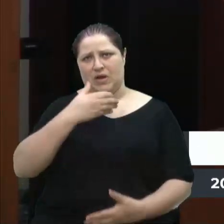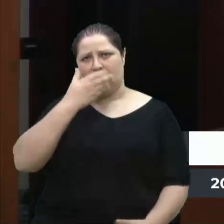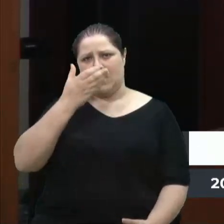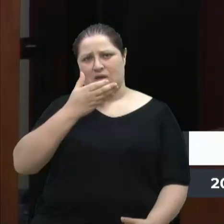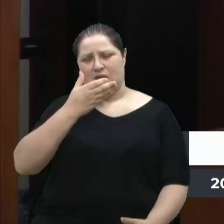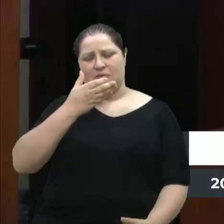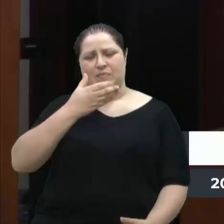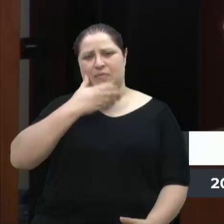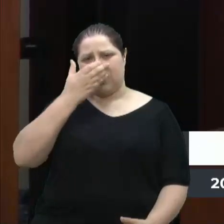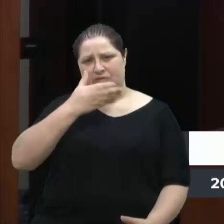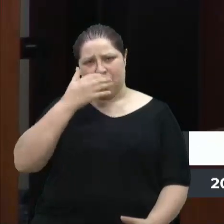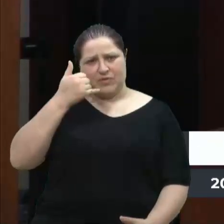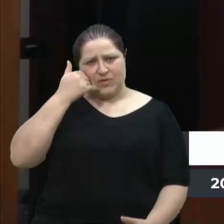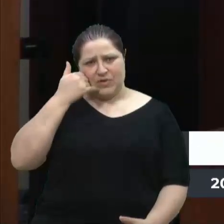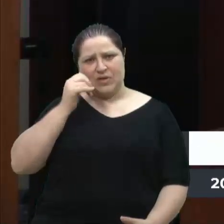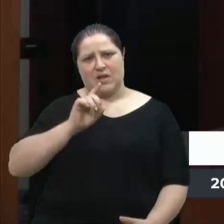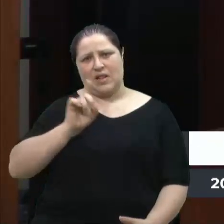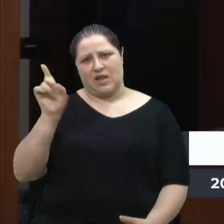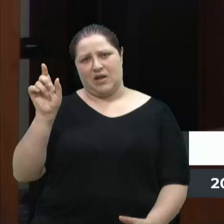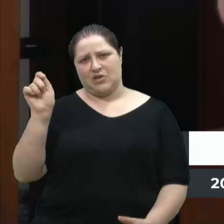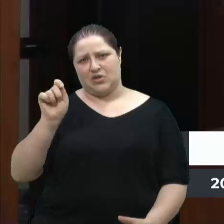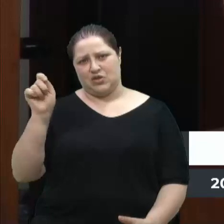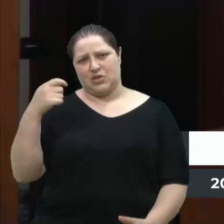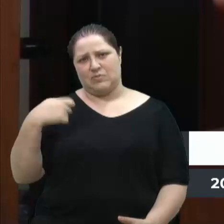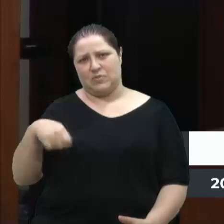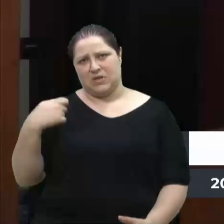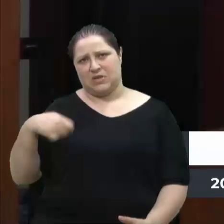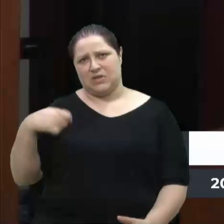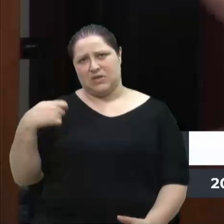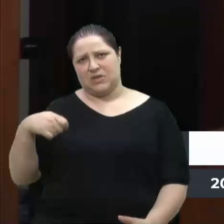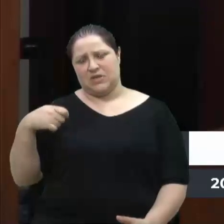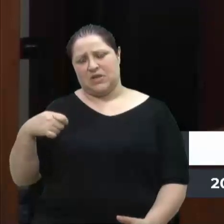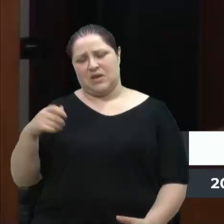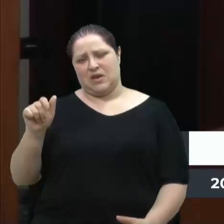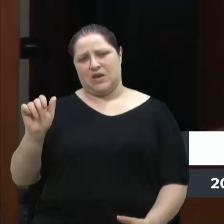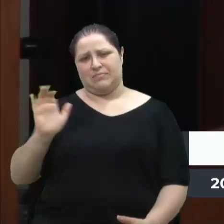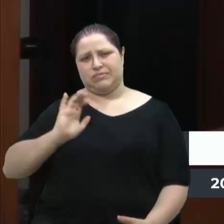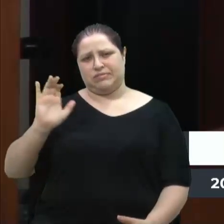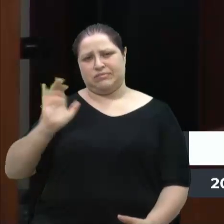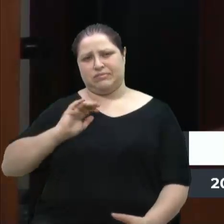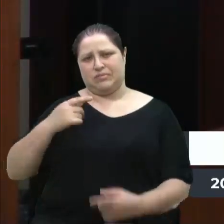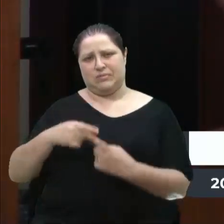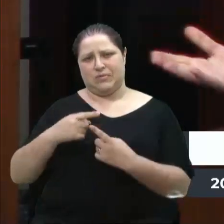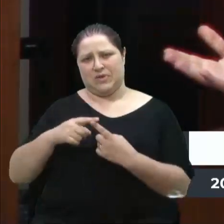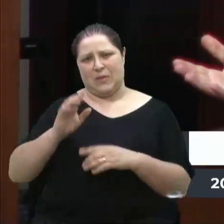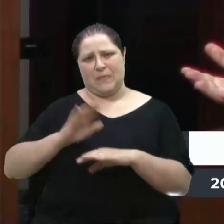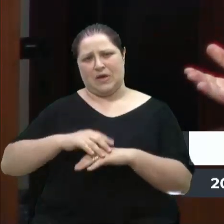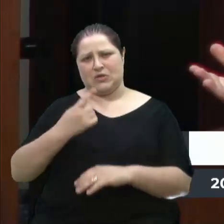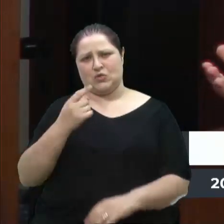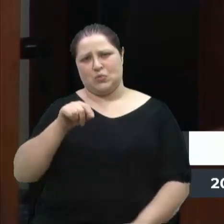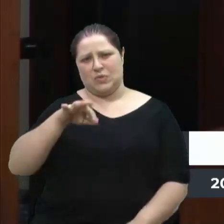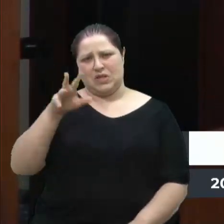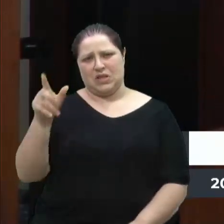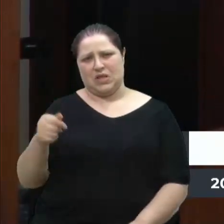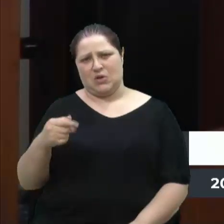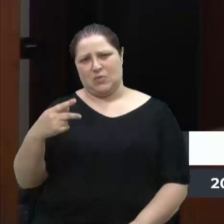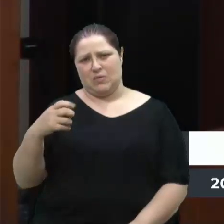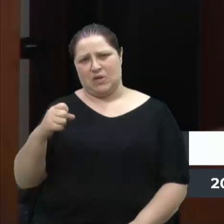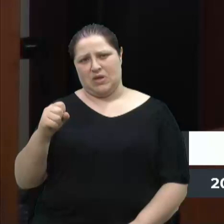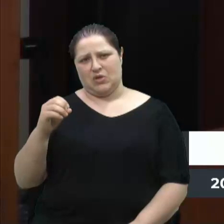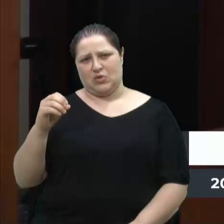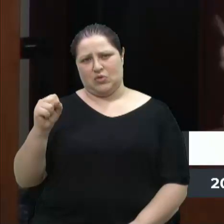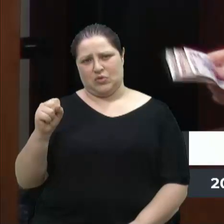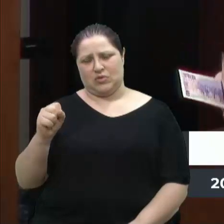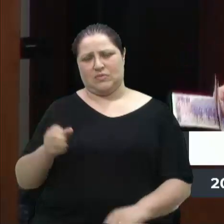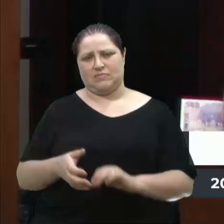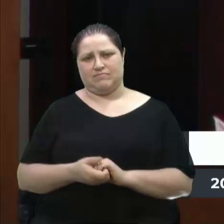ser milionário. Porque o iPhone está mais de 1 milhão de pesos. Adianta alguma coisa? Não. Aí